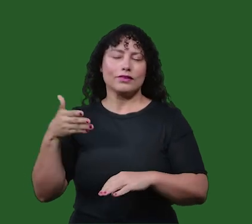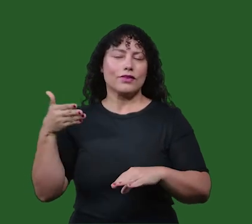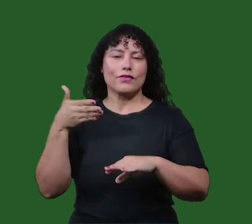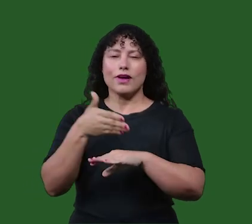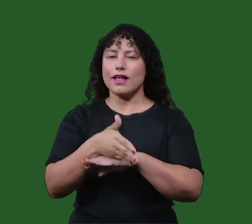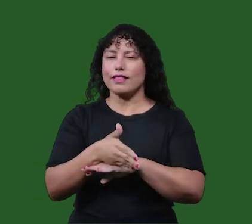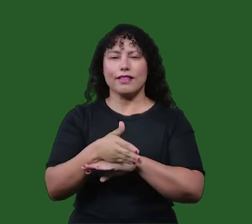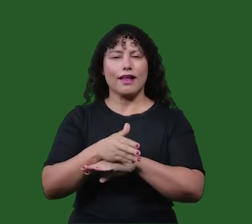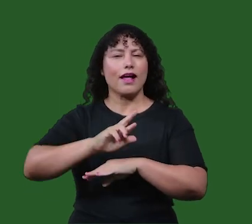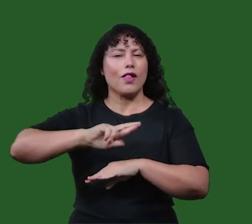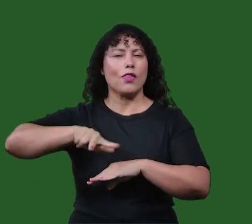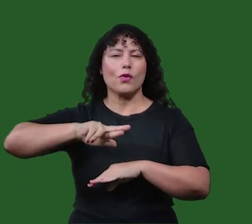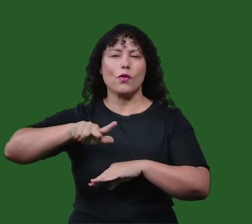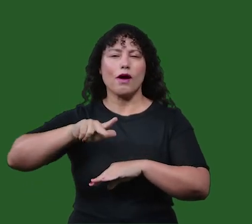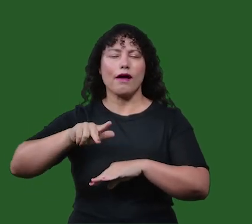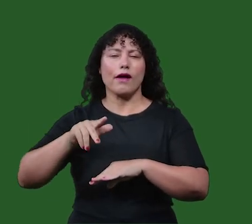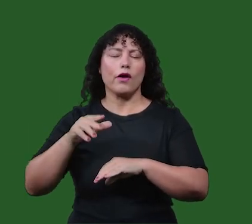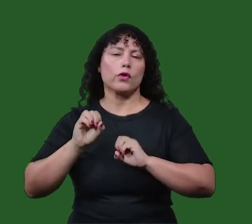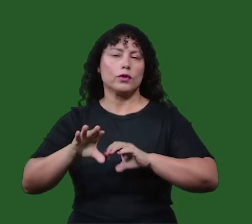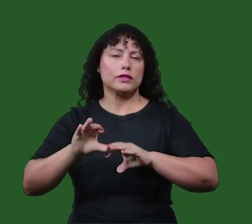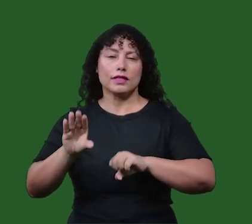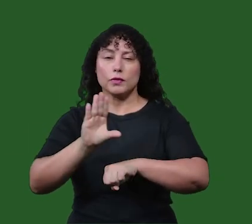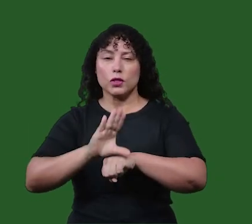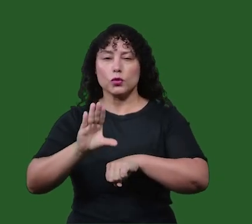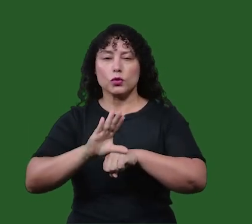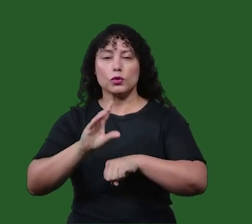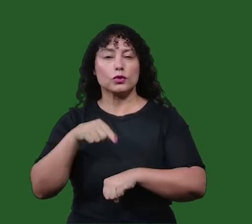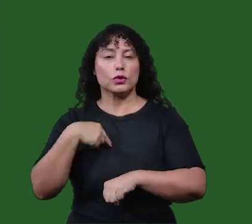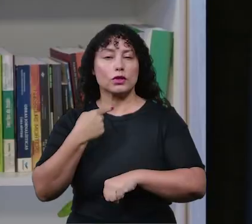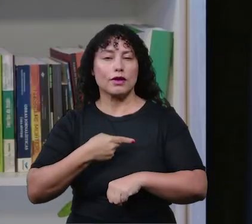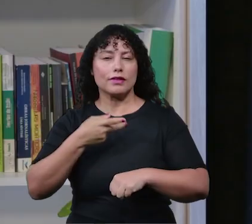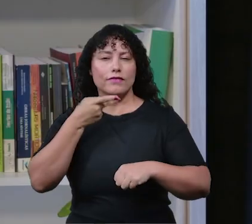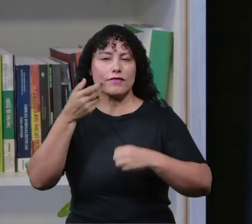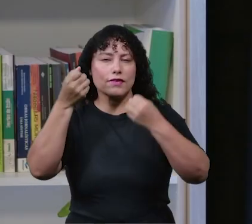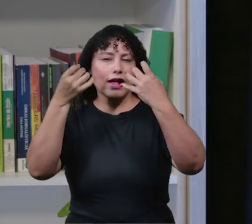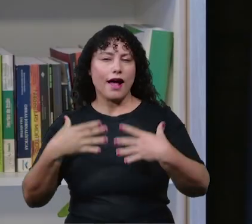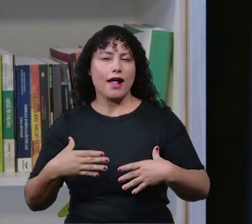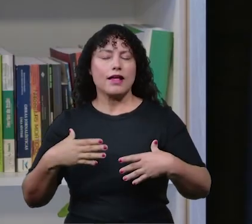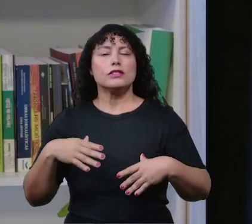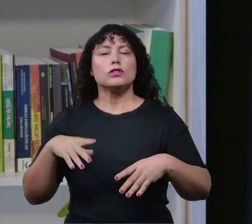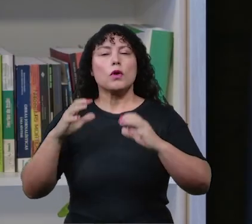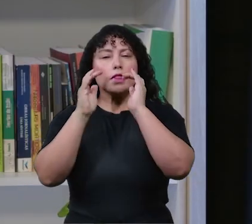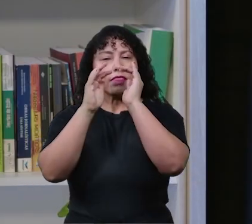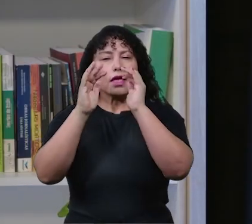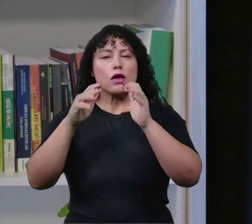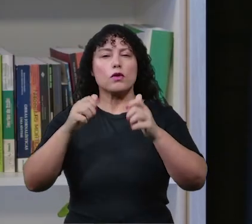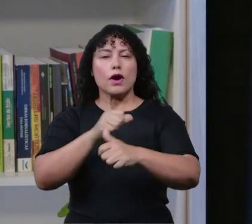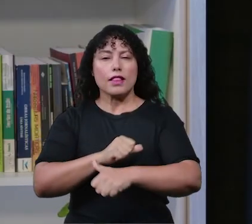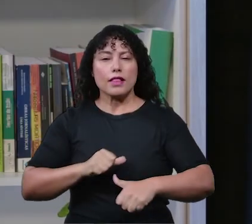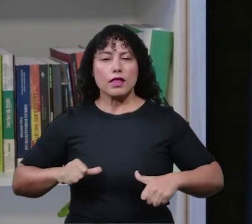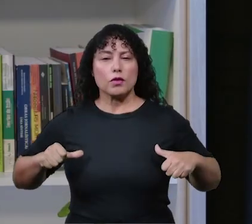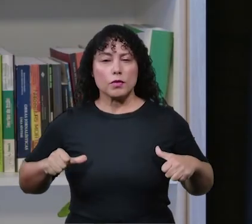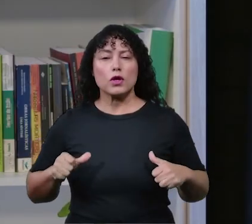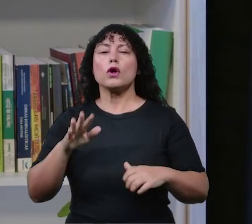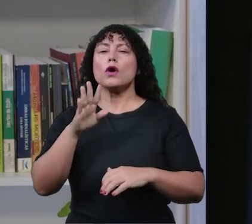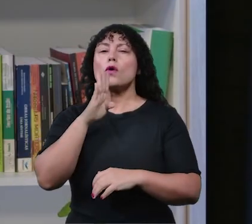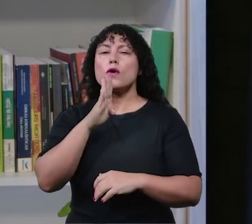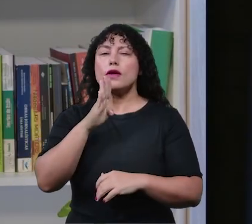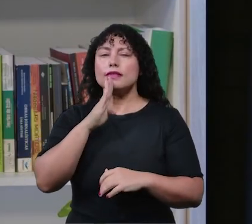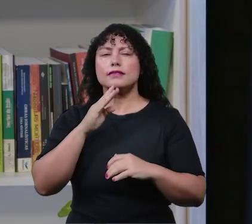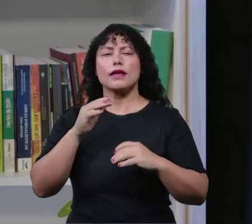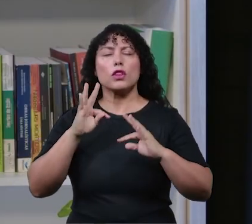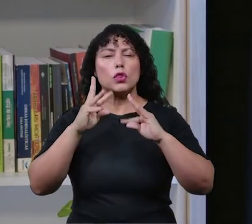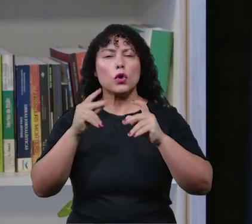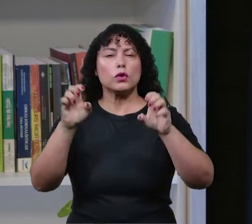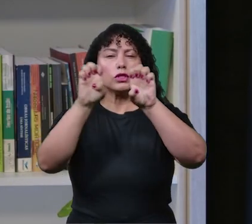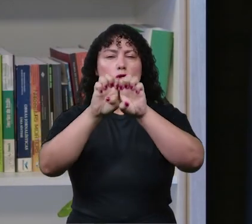que a gente não vai entrar aqui, não é nem a pretensão do curso que a gente fale de neuroanatomia do ponto de vista de conhecer